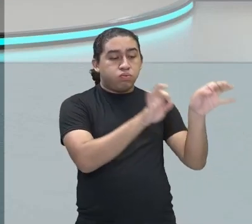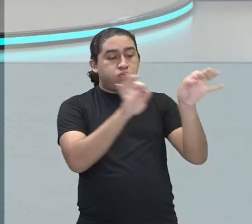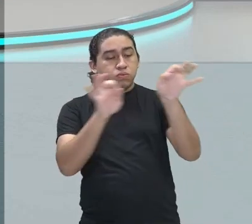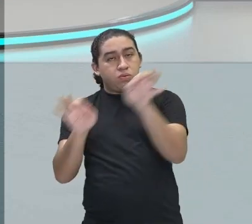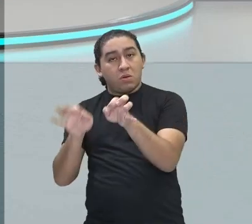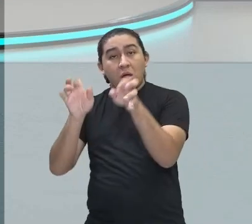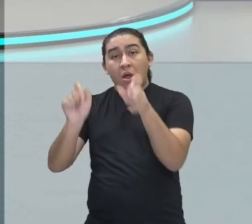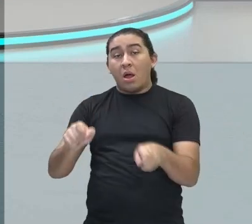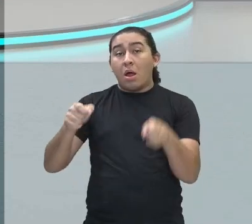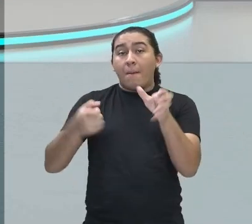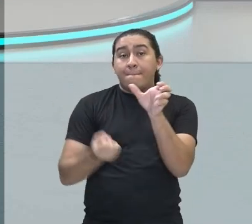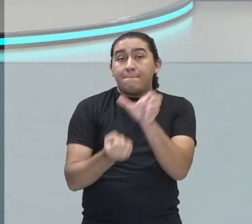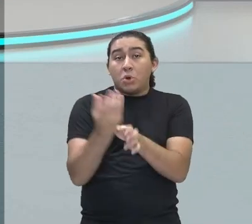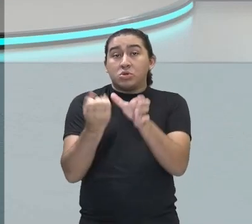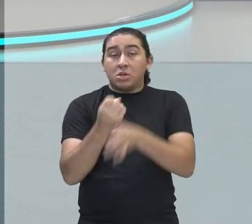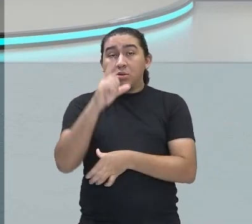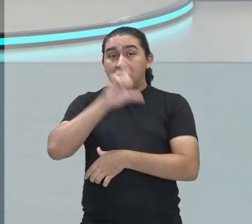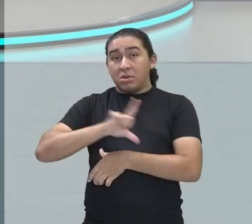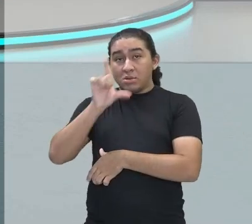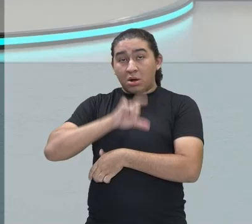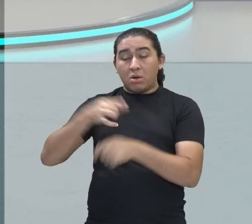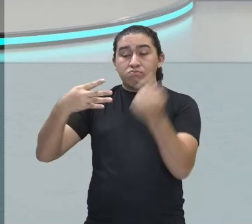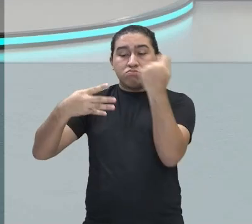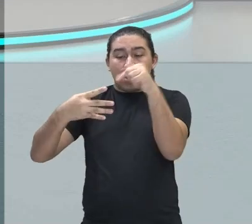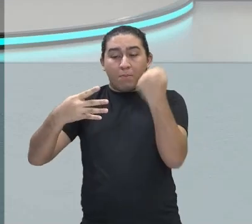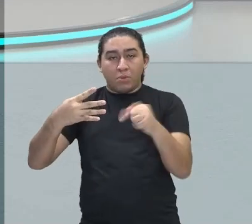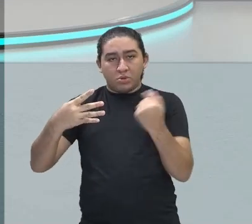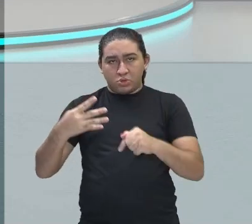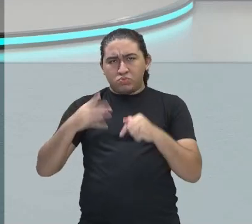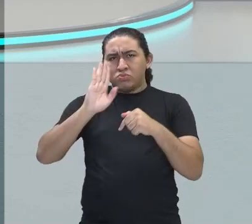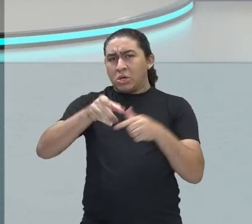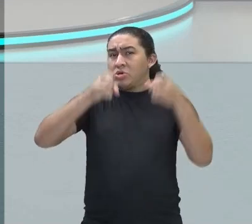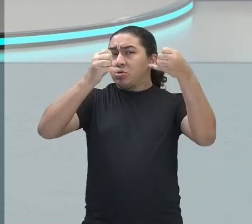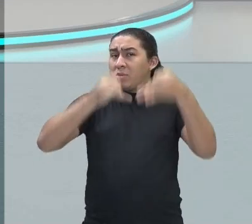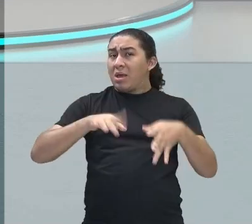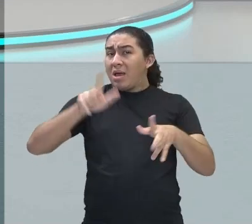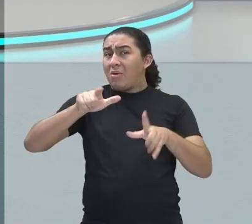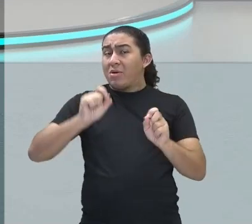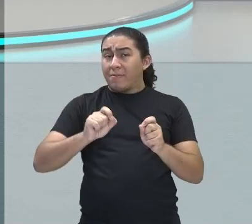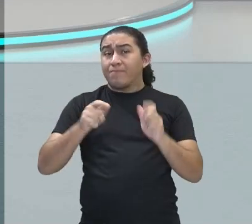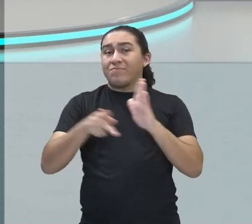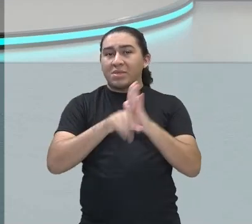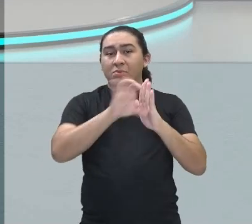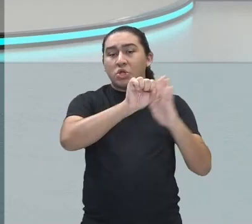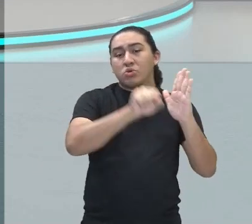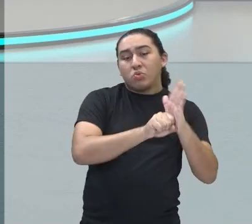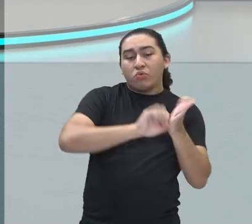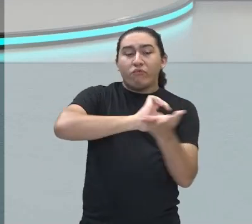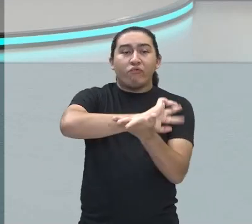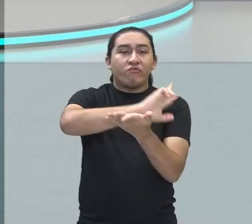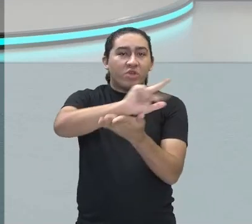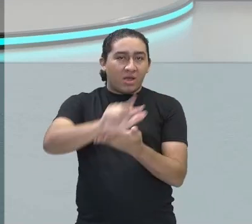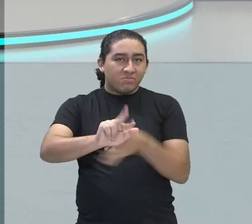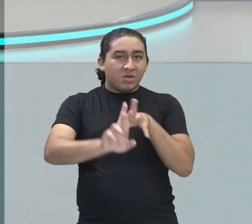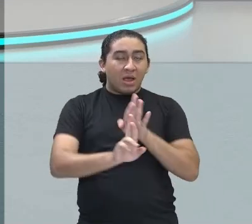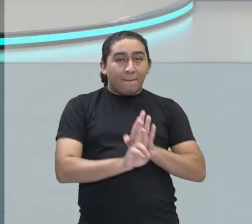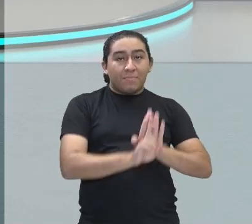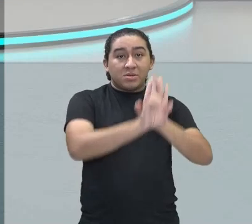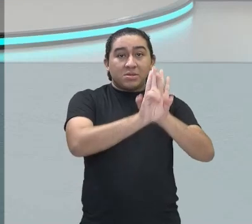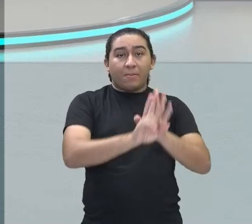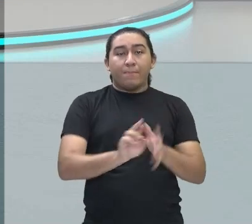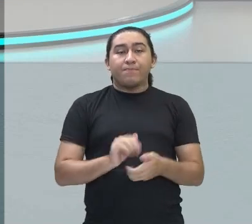produção literária do simbolismo. Como o próprio nome diz, é muito simbolismo, né? Muito simbolismo.